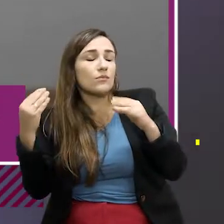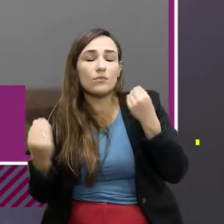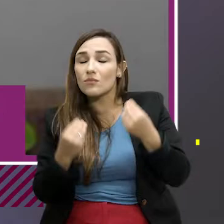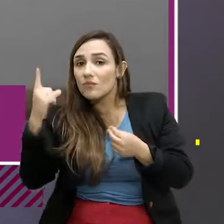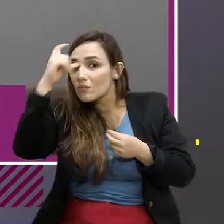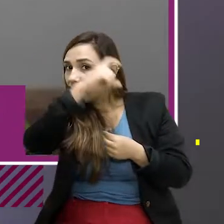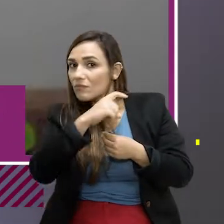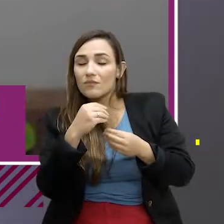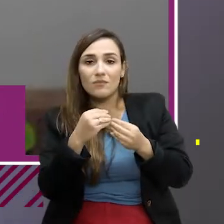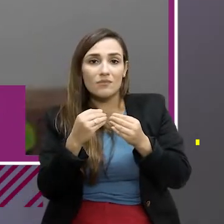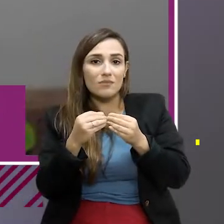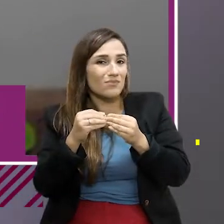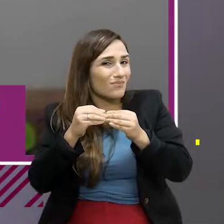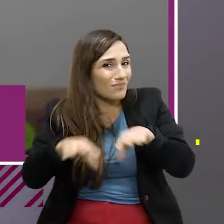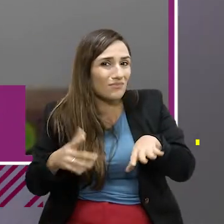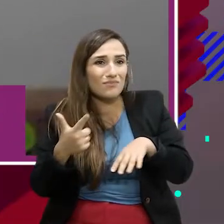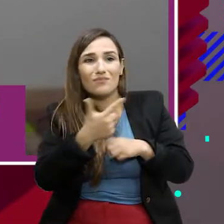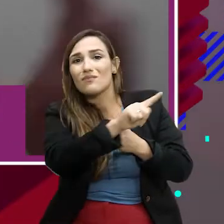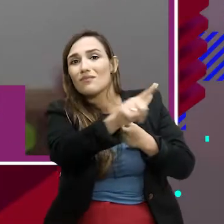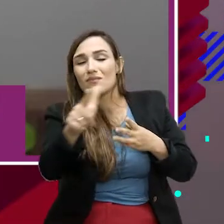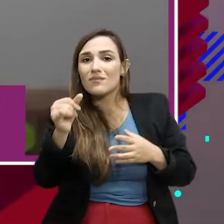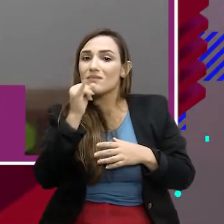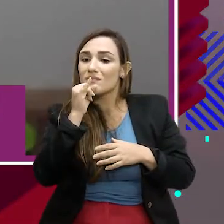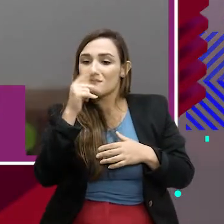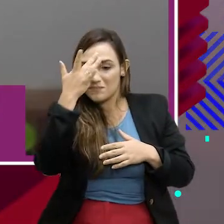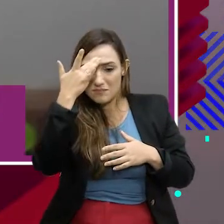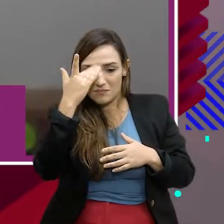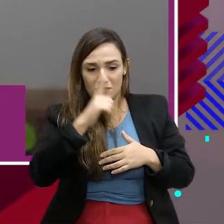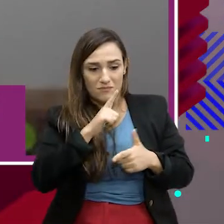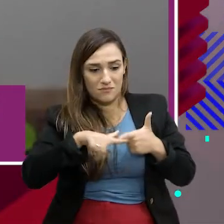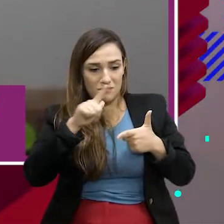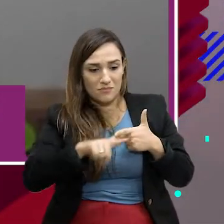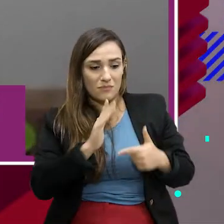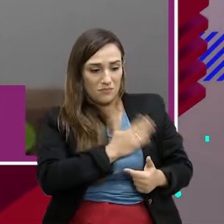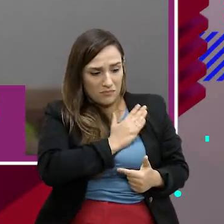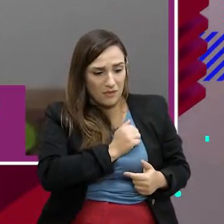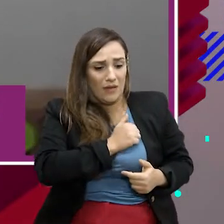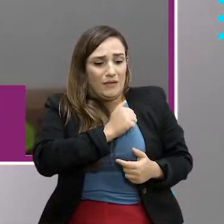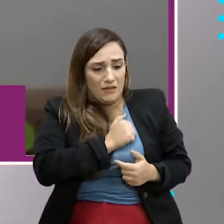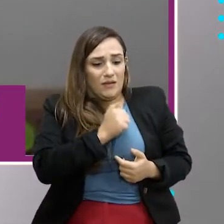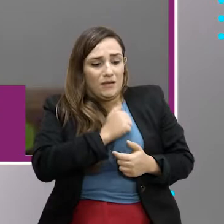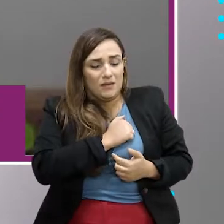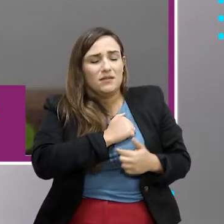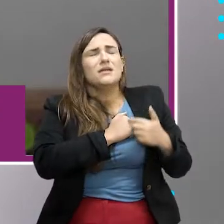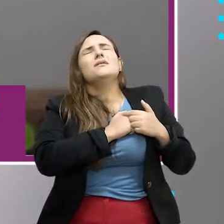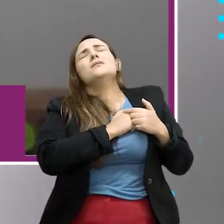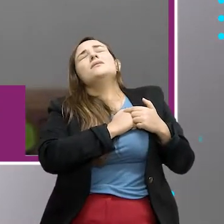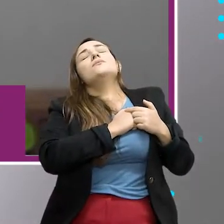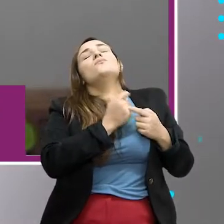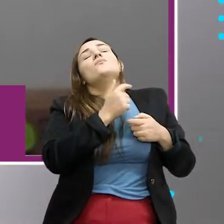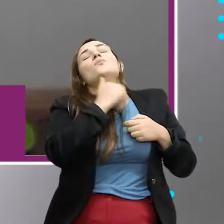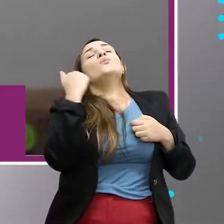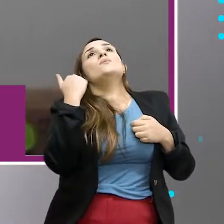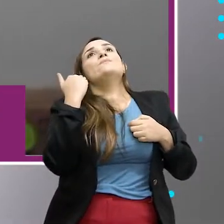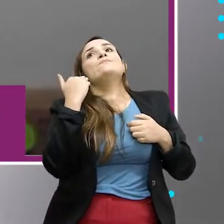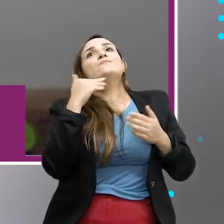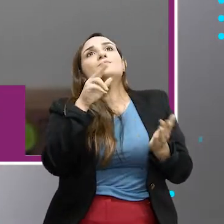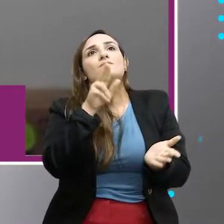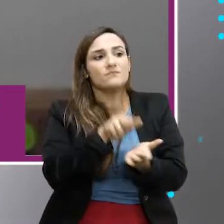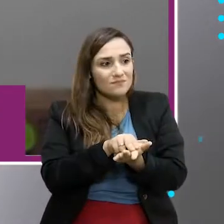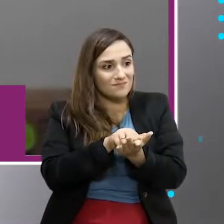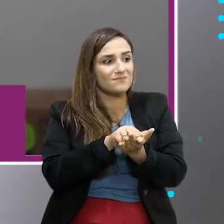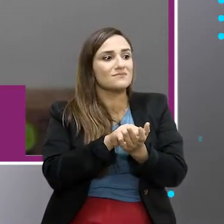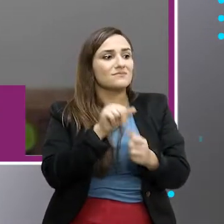difícil fazer isso. Né? E isso atrapalha todas as outras doenças, porque aí a pessoa chega infartada, que existe um